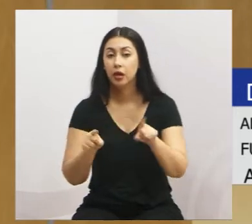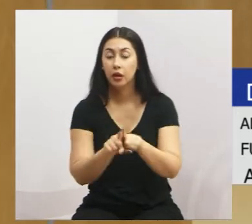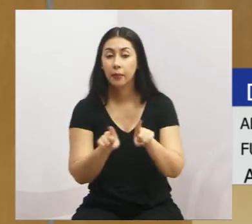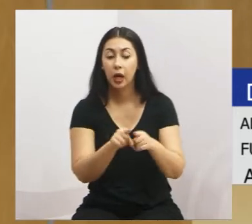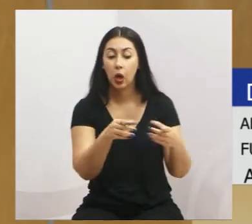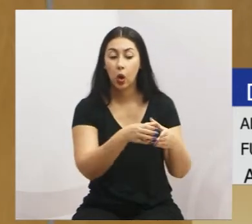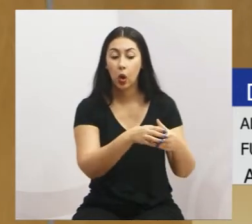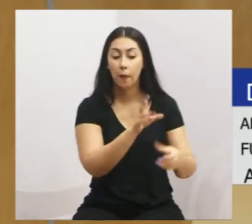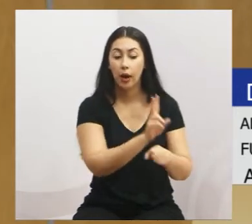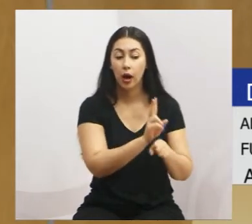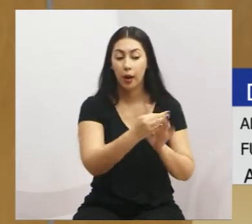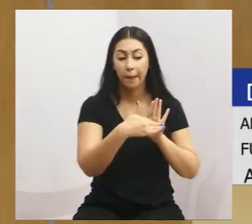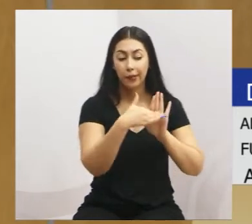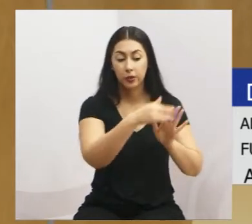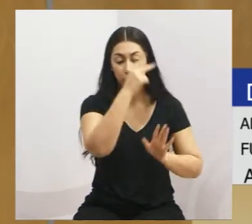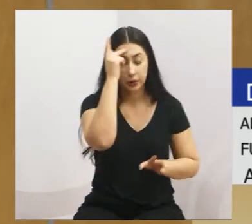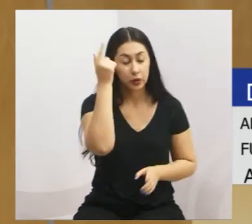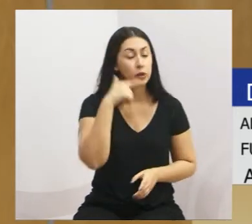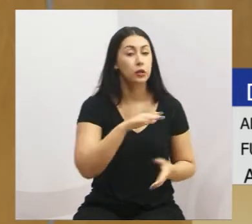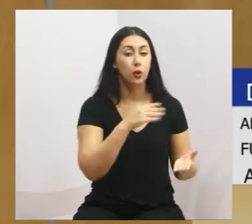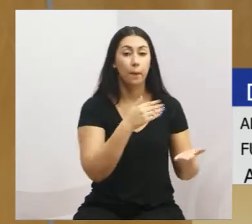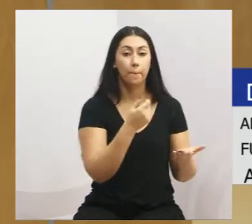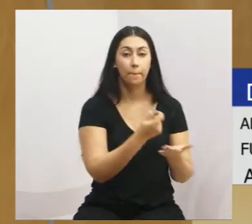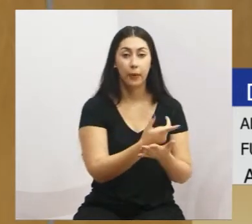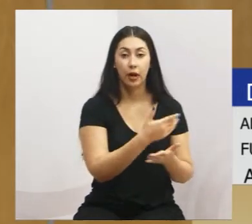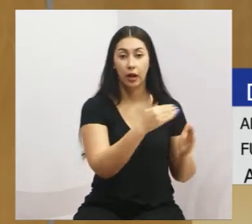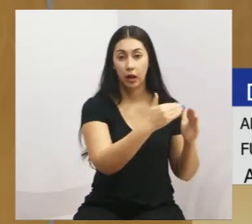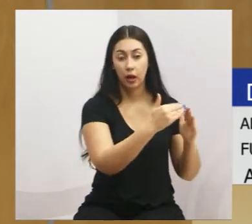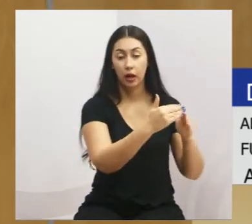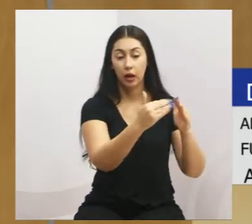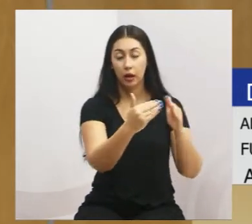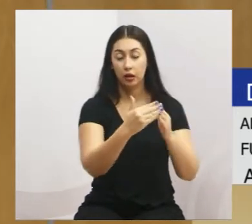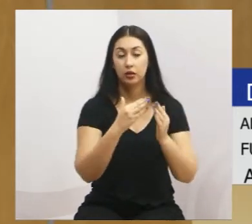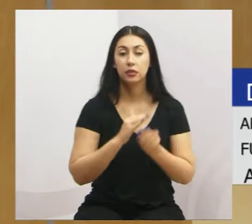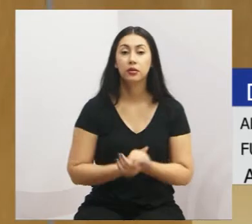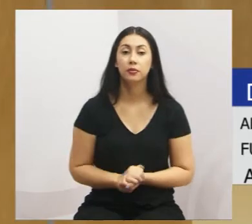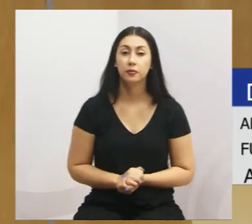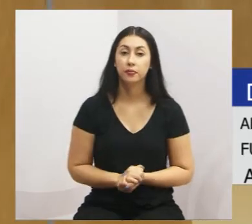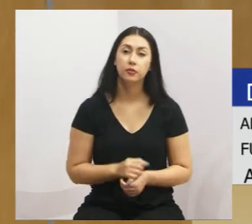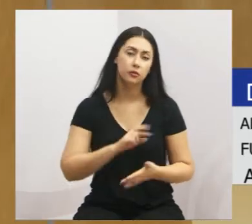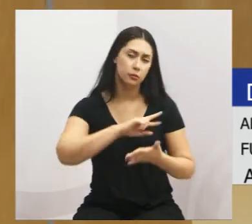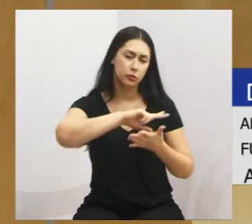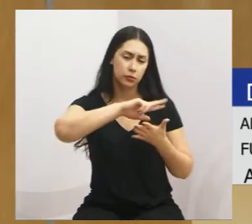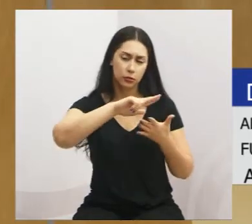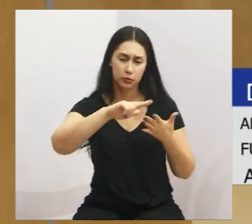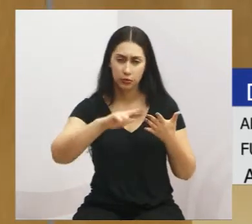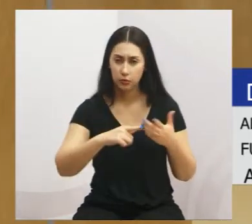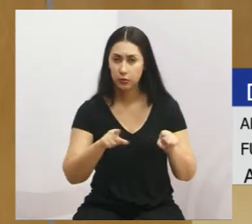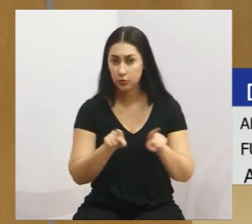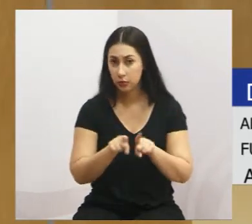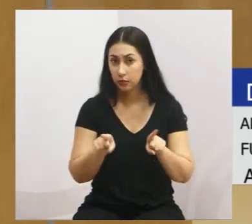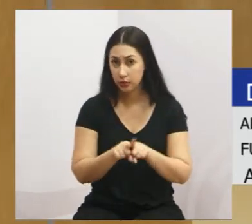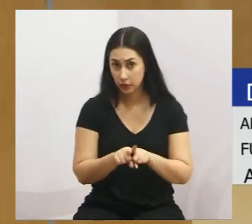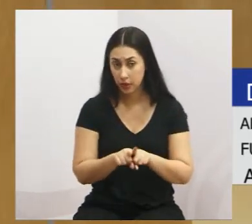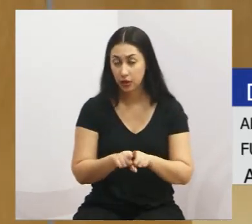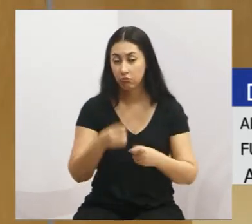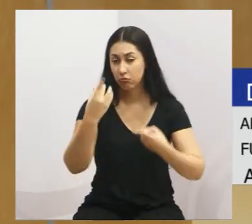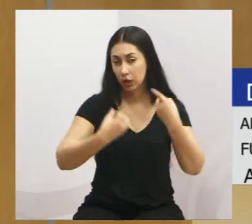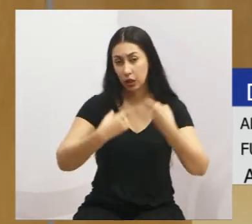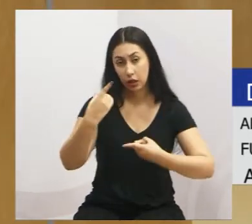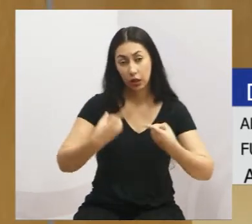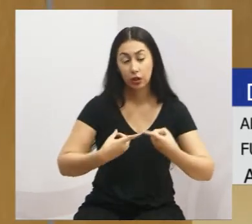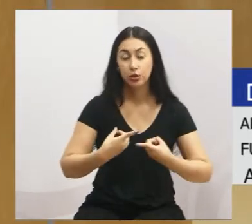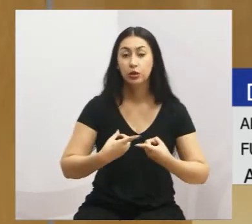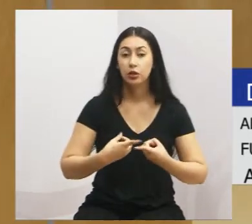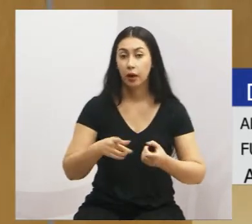Lar, a composição do Conselho Municipal de Habitação de Interesse Social e da outras providências relacionadas à política pública de